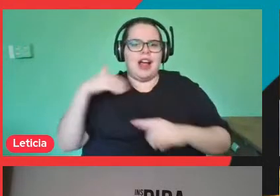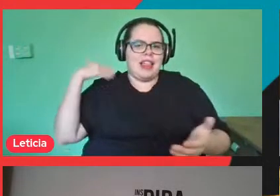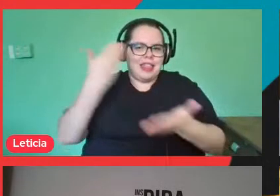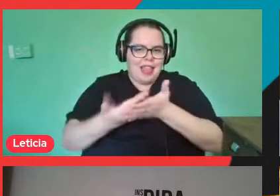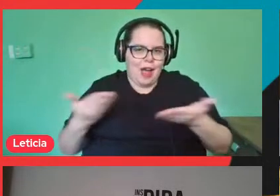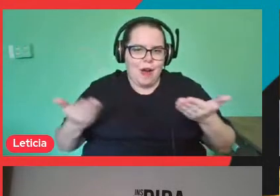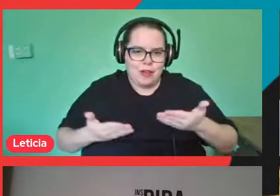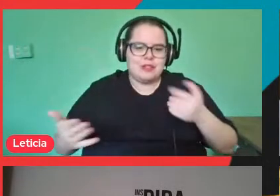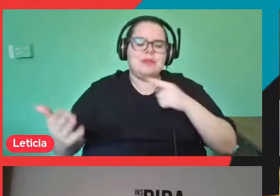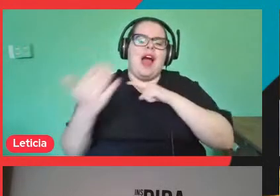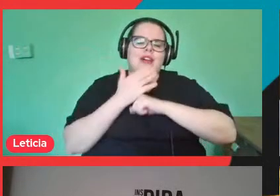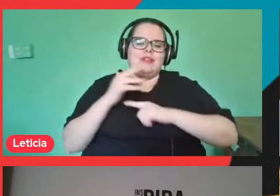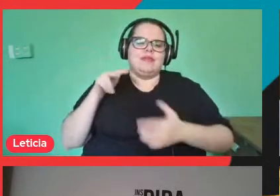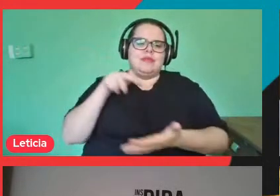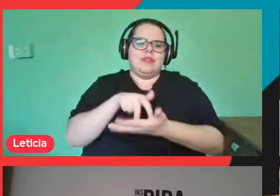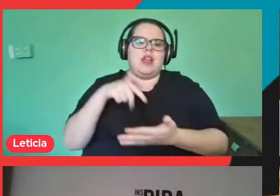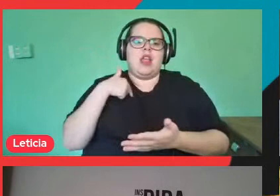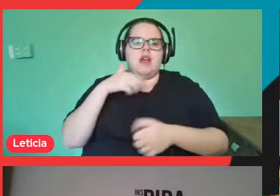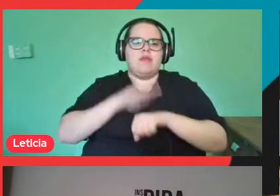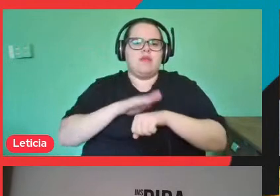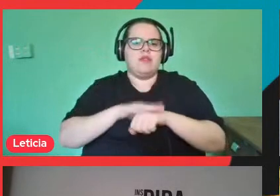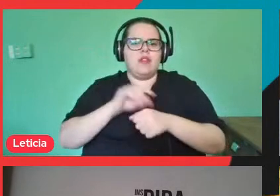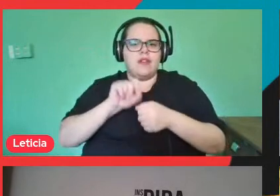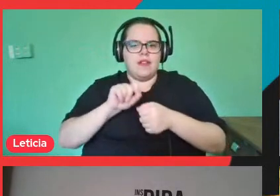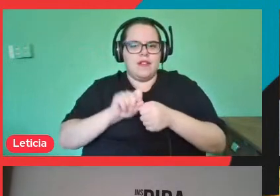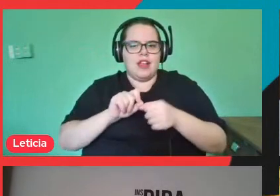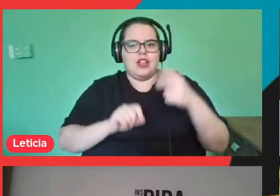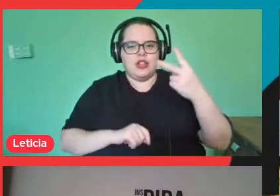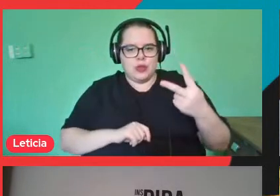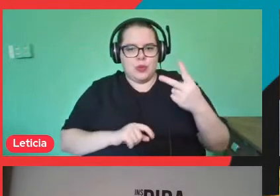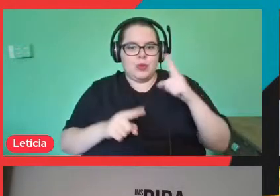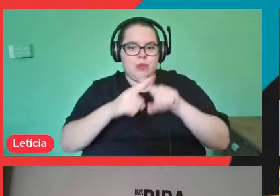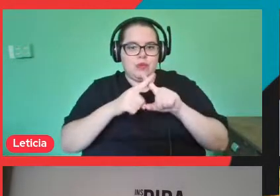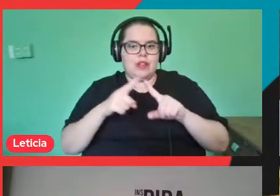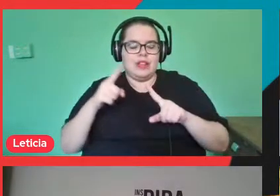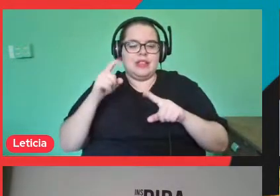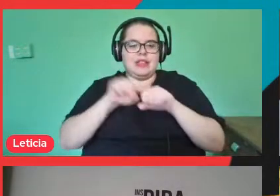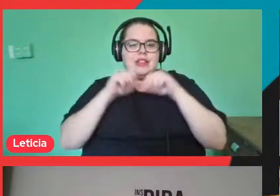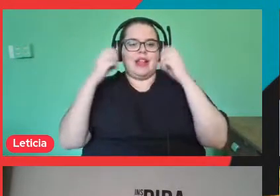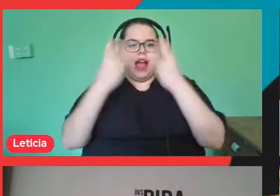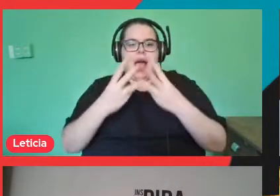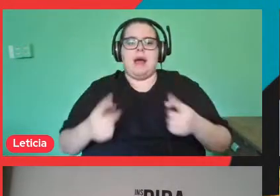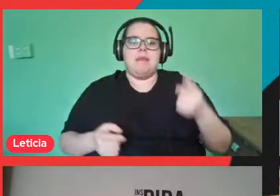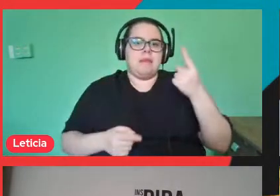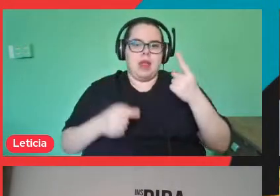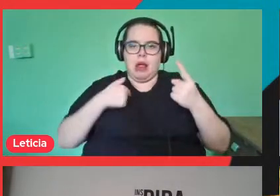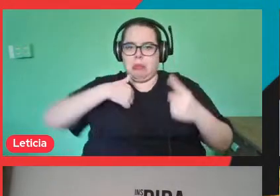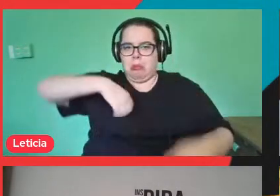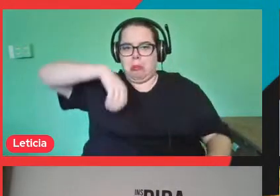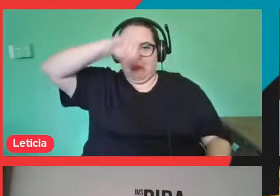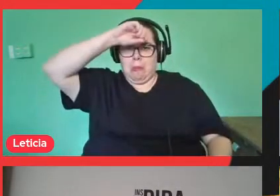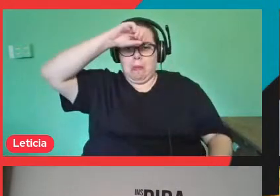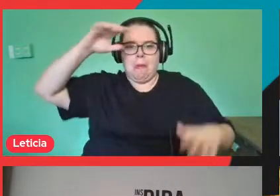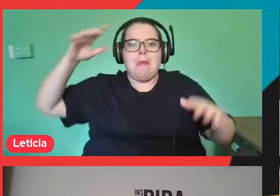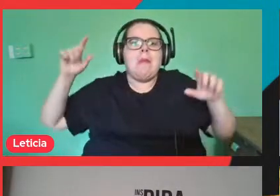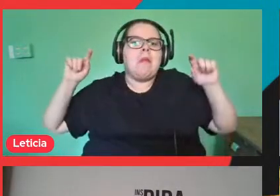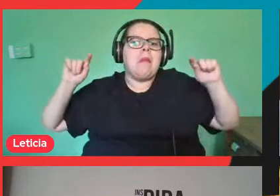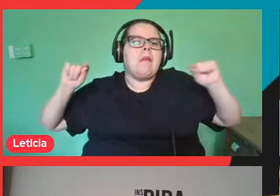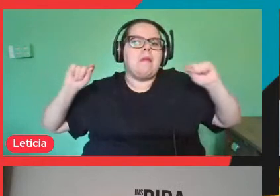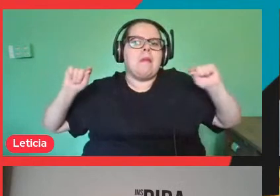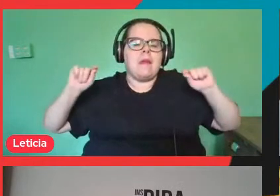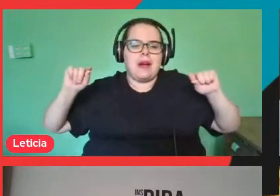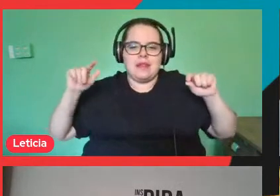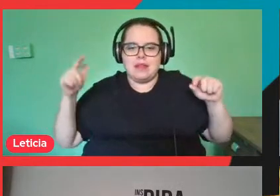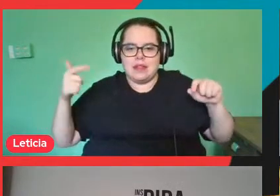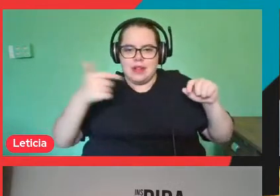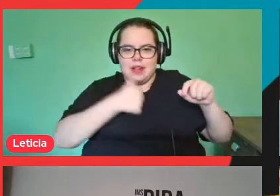né? É, eu fiz ele 2 vezes aqui na CIT, né? Participei 2 vezes. A primeira, eu não sabia nem do que se tratava. E aí, para